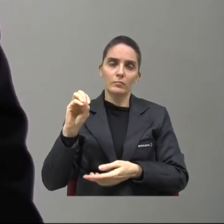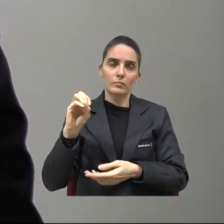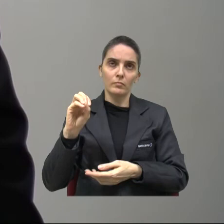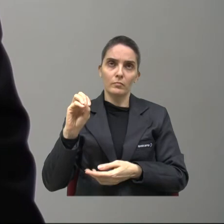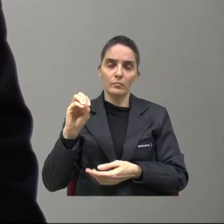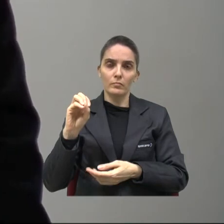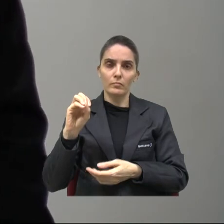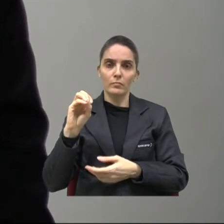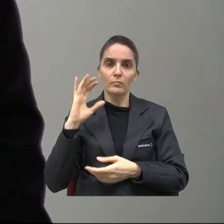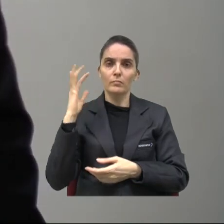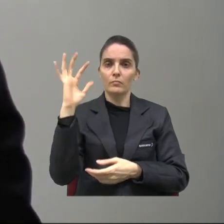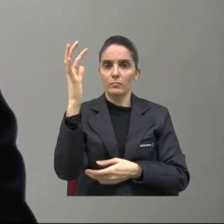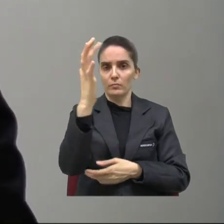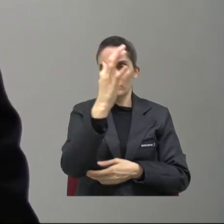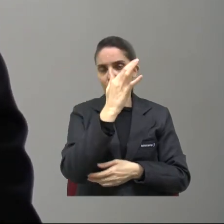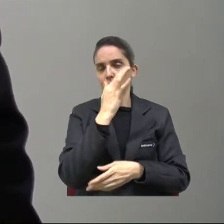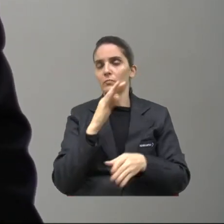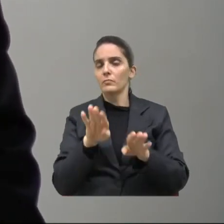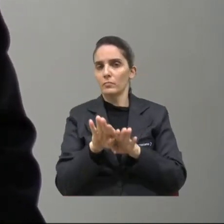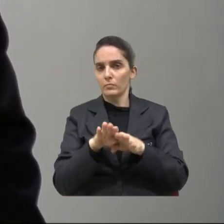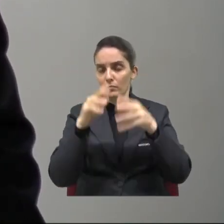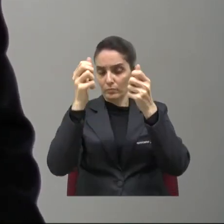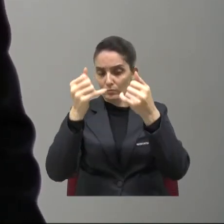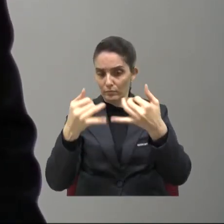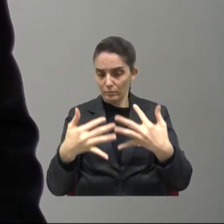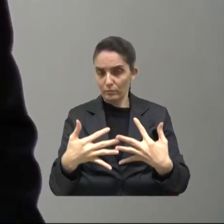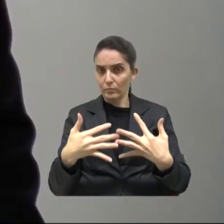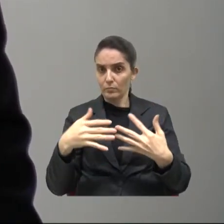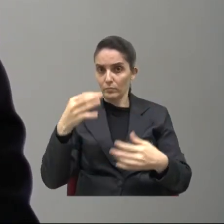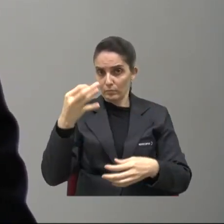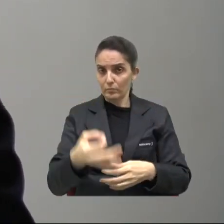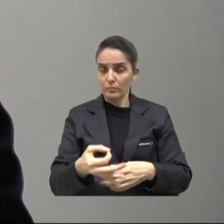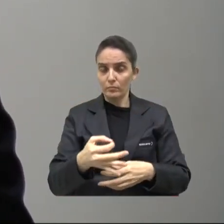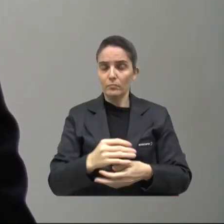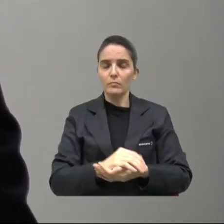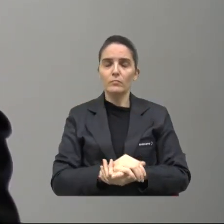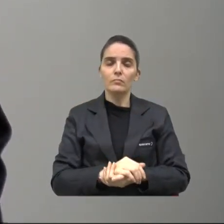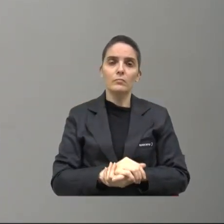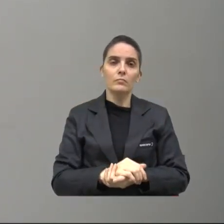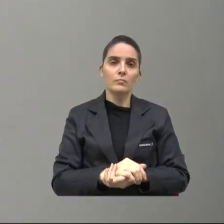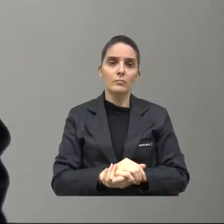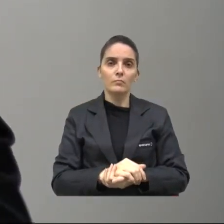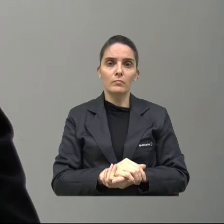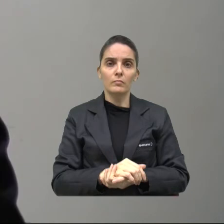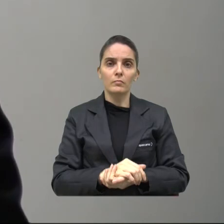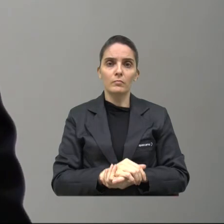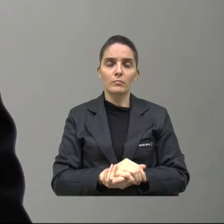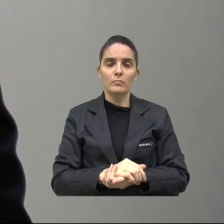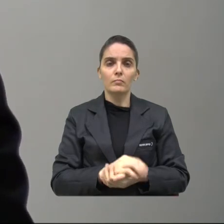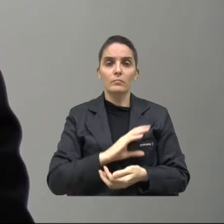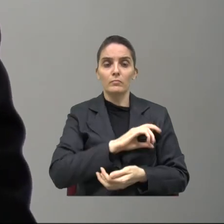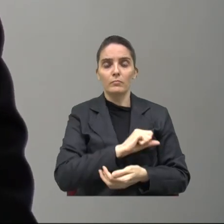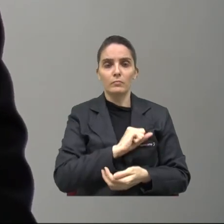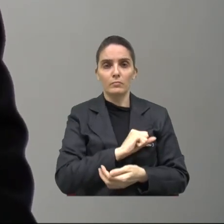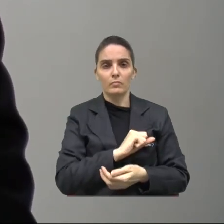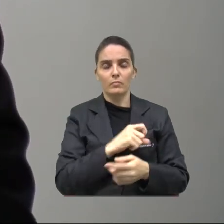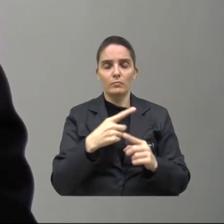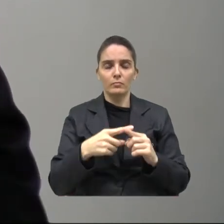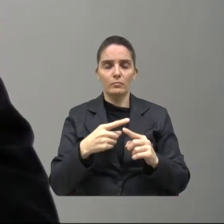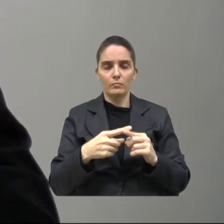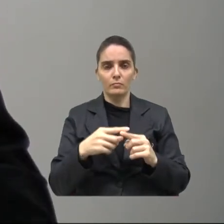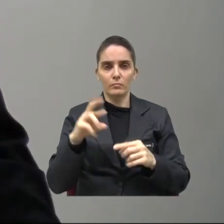do Meio Ambiente também, ele explanou muito, já disse aqui hoje, que ele gostou muito, porque o Rogério é um cara